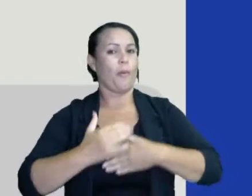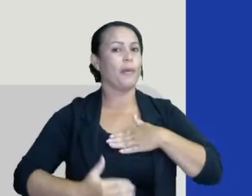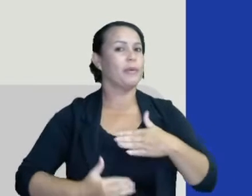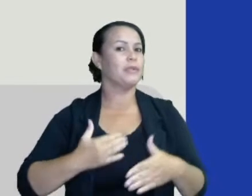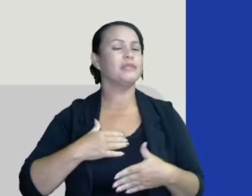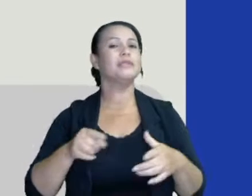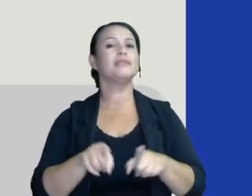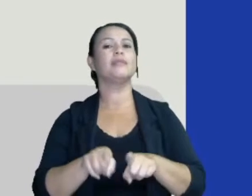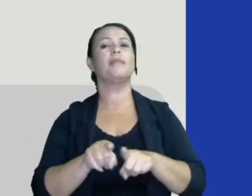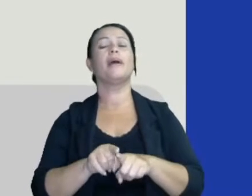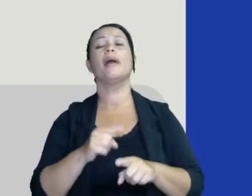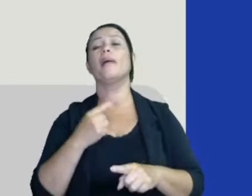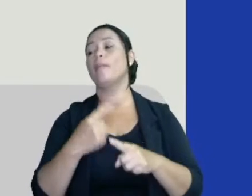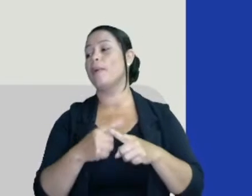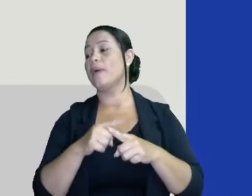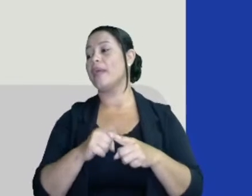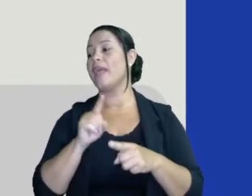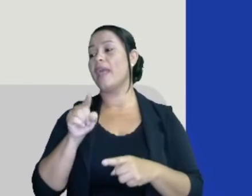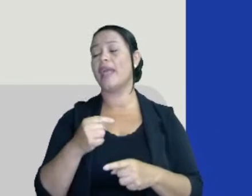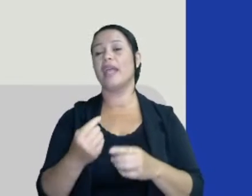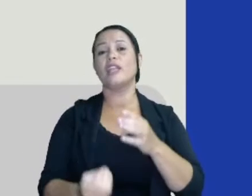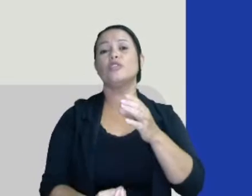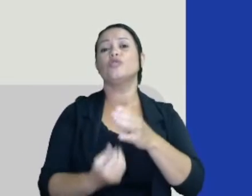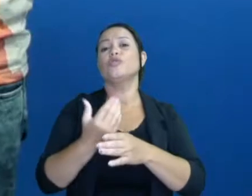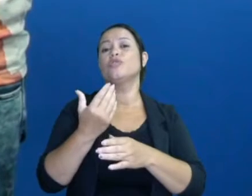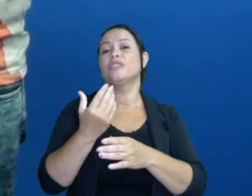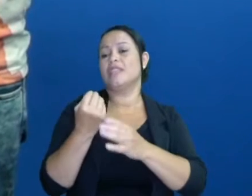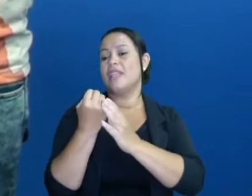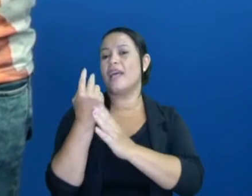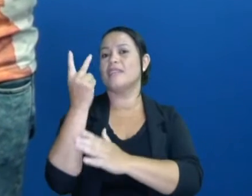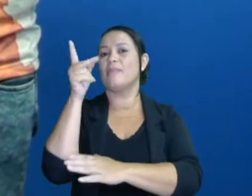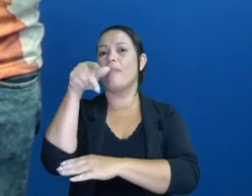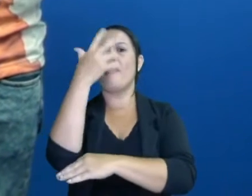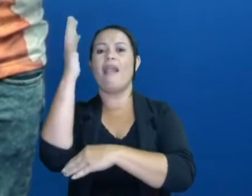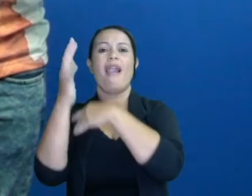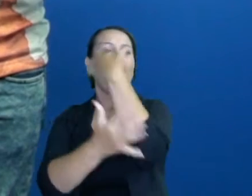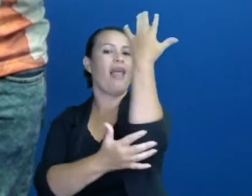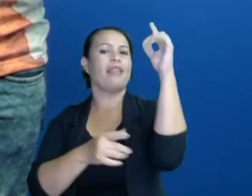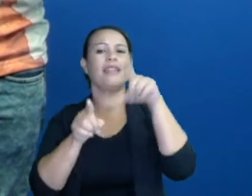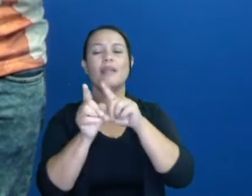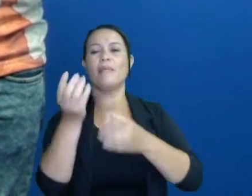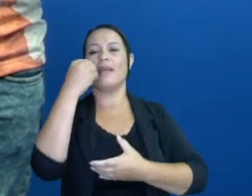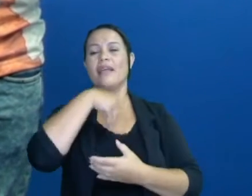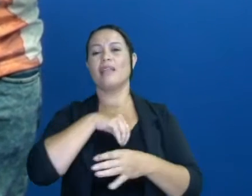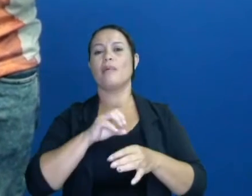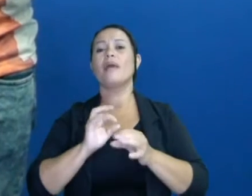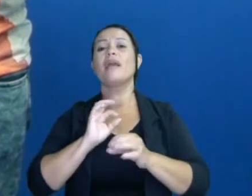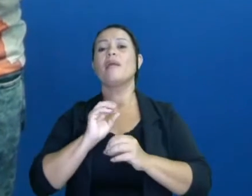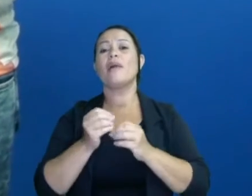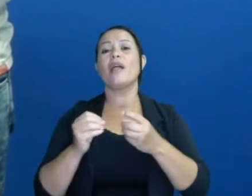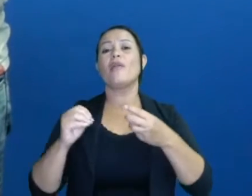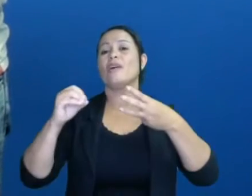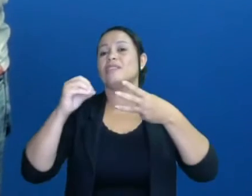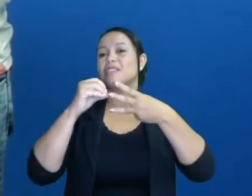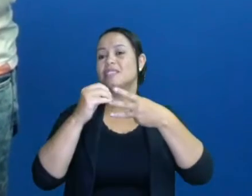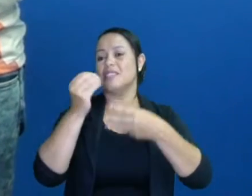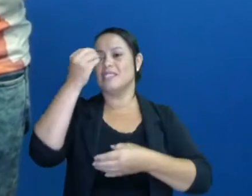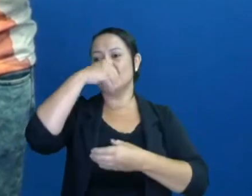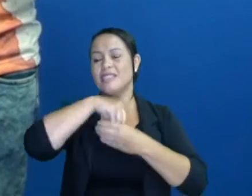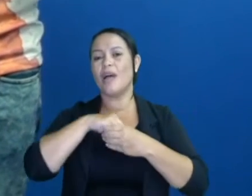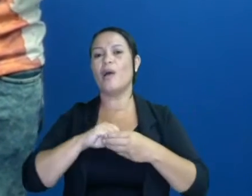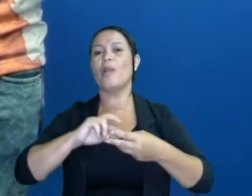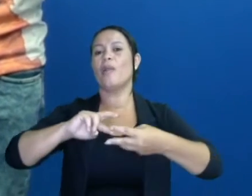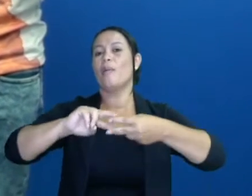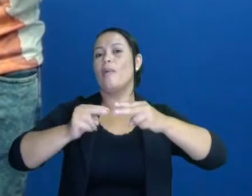pois ele é constituinte das plantas e vão constituir também o nosso organismo, as nossas células. O seu próprio